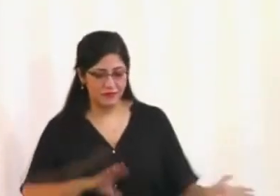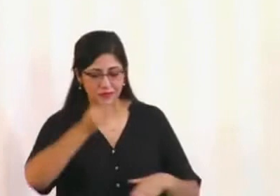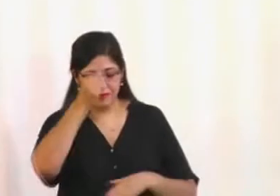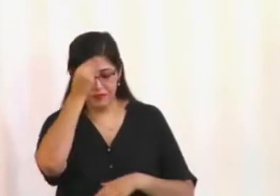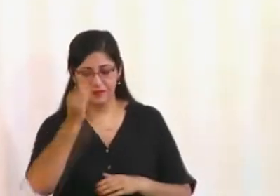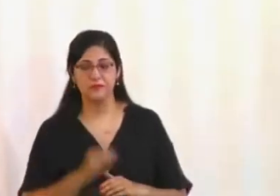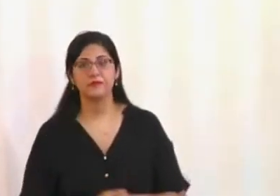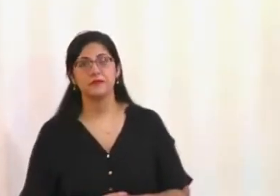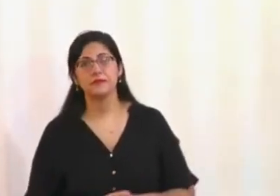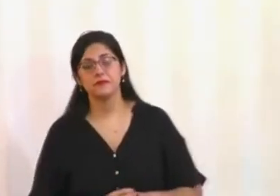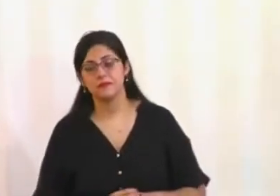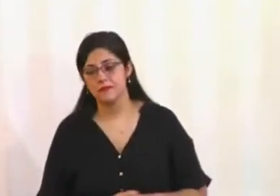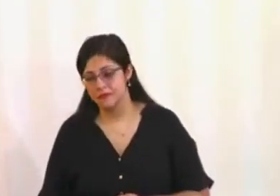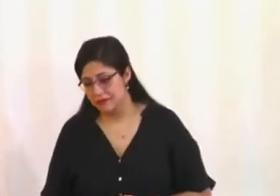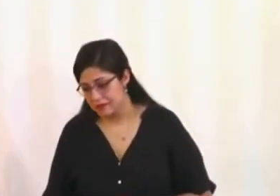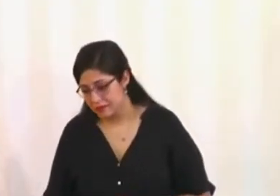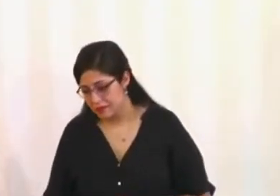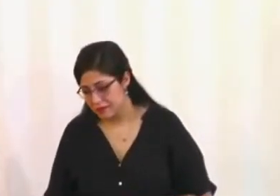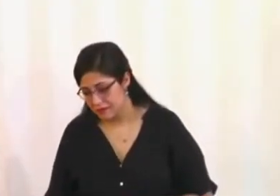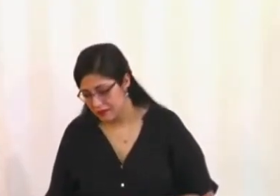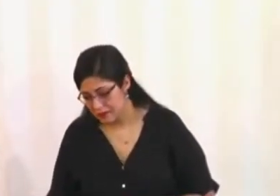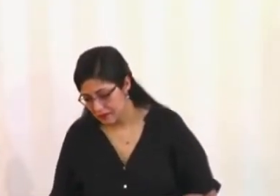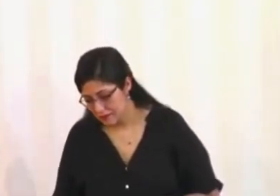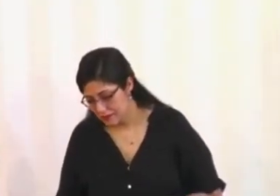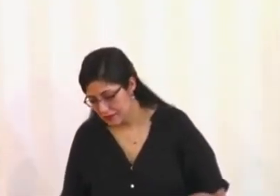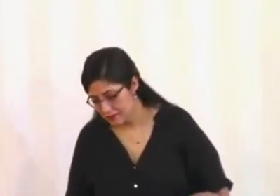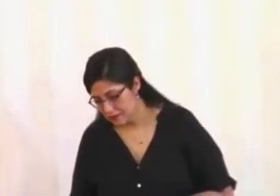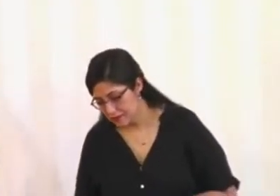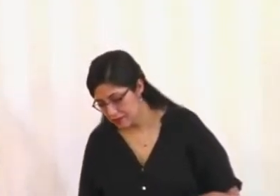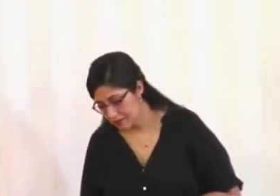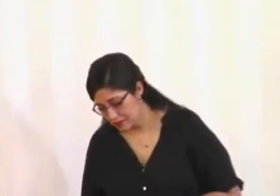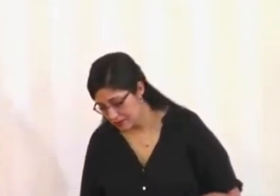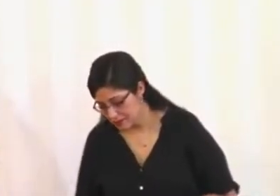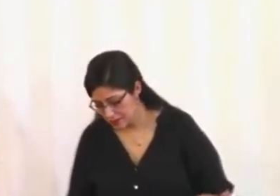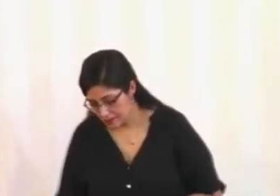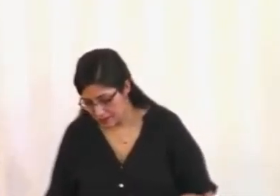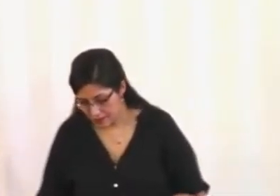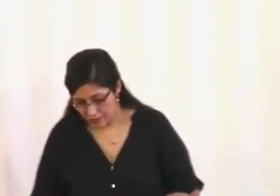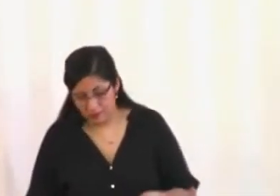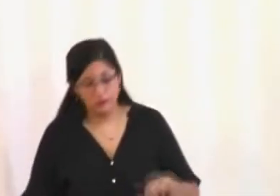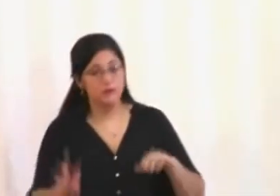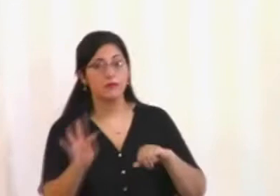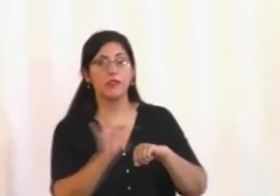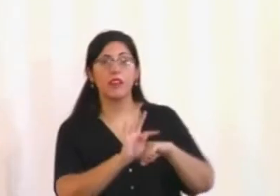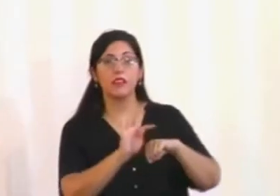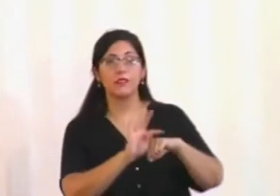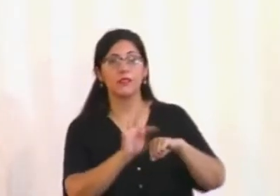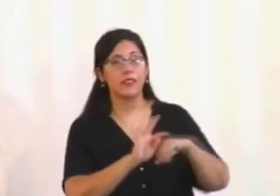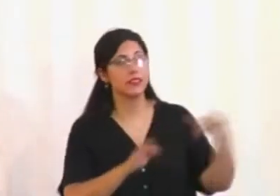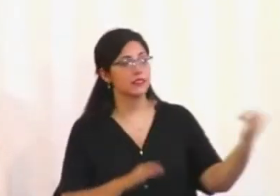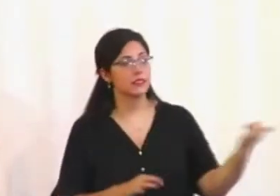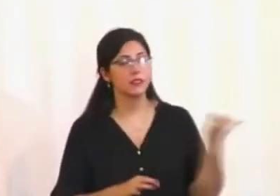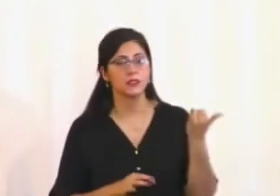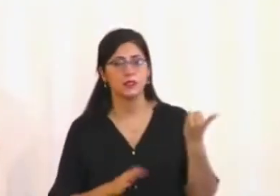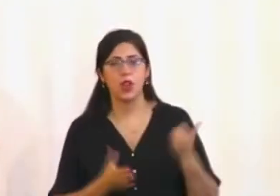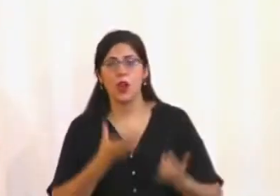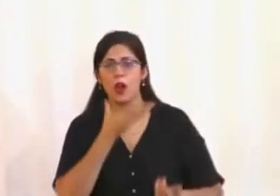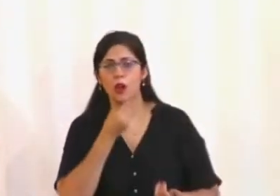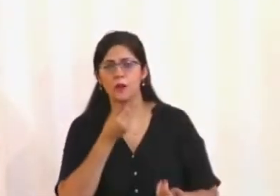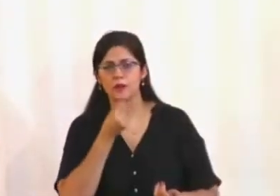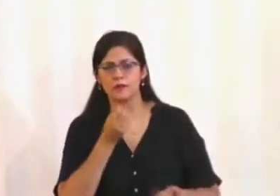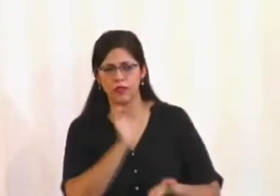Amados irmãos e irmãs, Tiago capítulo 5, verso 17, diz assim: Elias era homem semelhante a